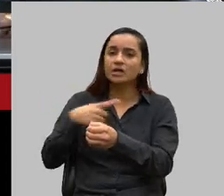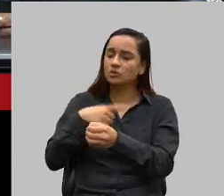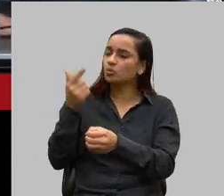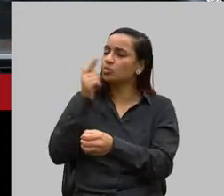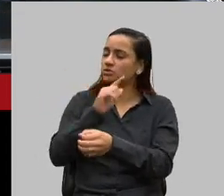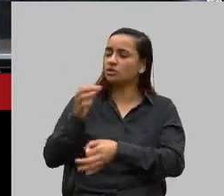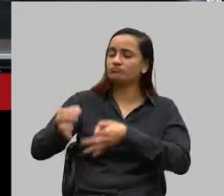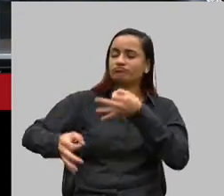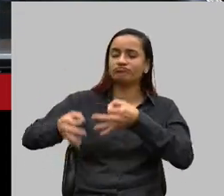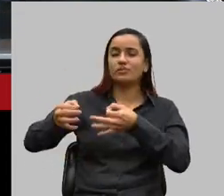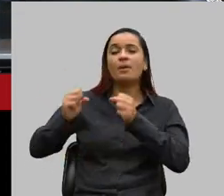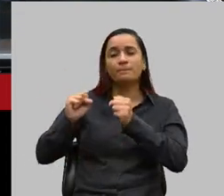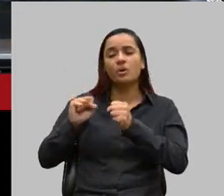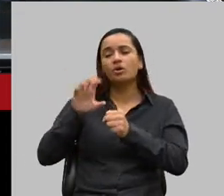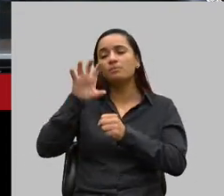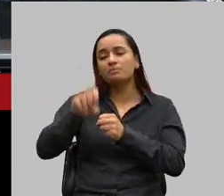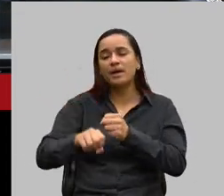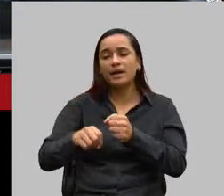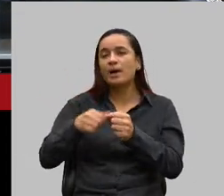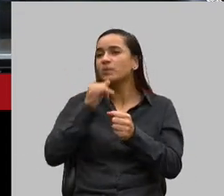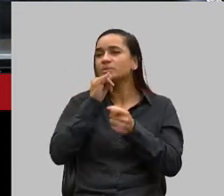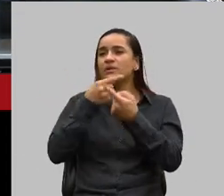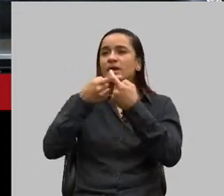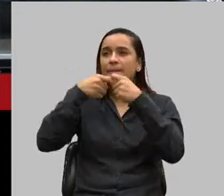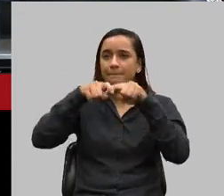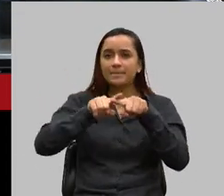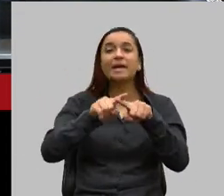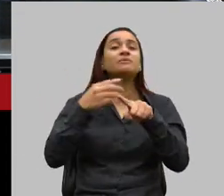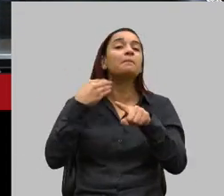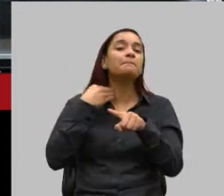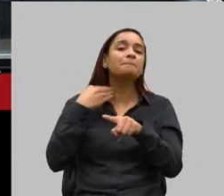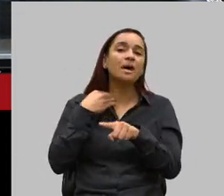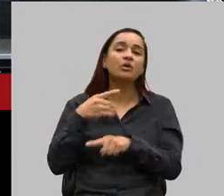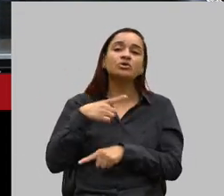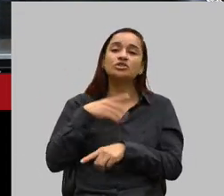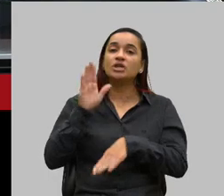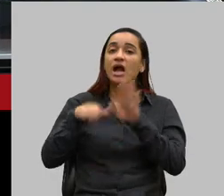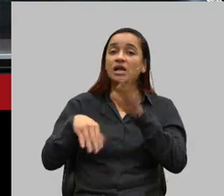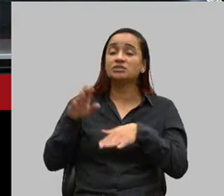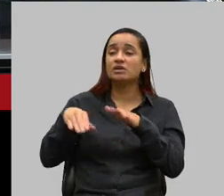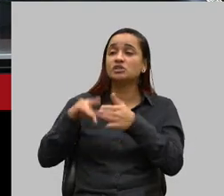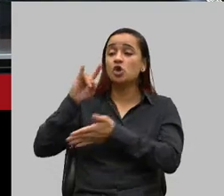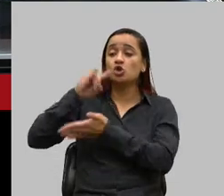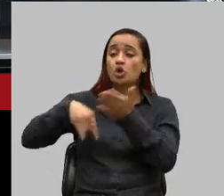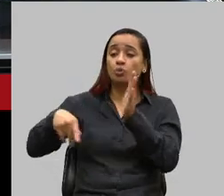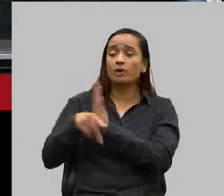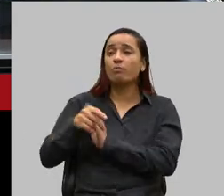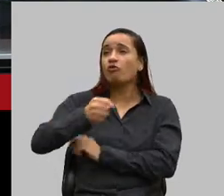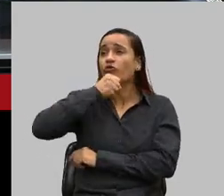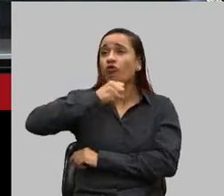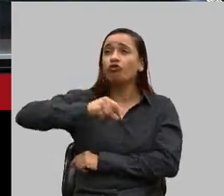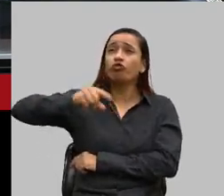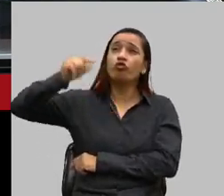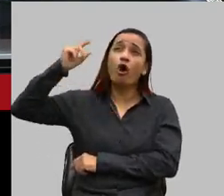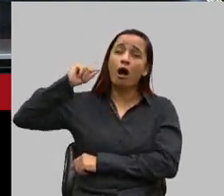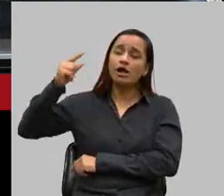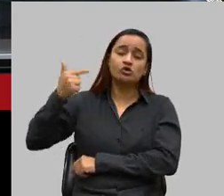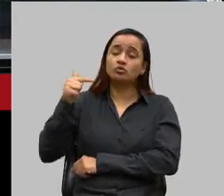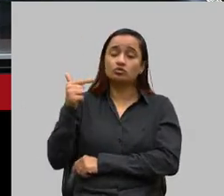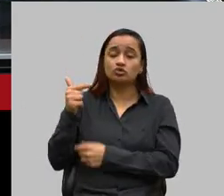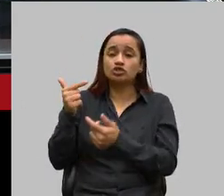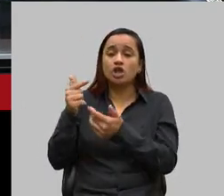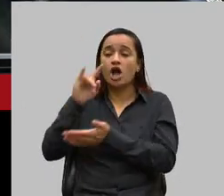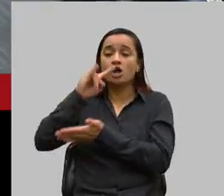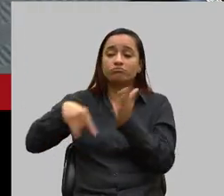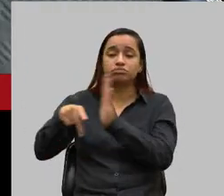fazer empréstimo em banco tinha inventários do tataravô que não andava porque não tinha o título da propriedade é dignidade e